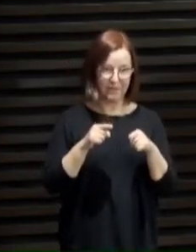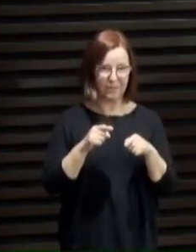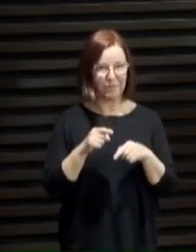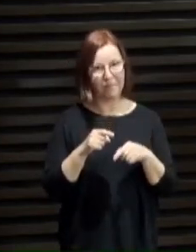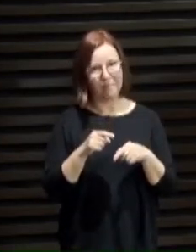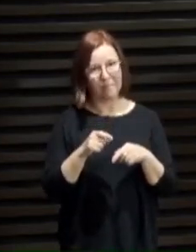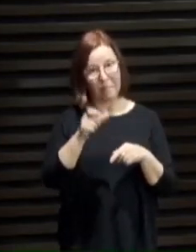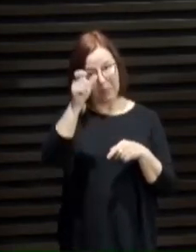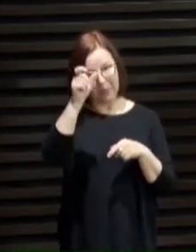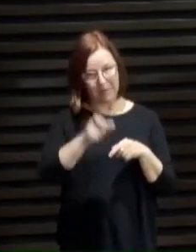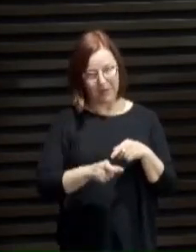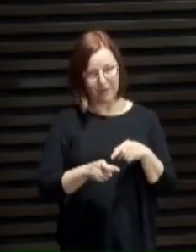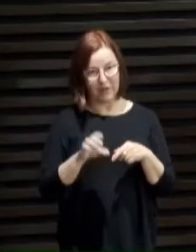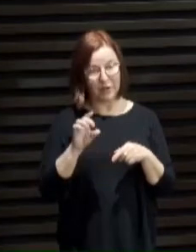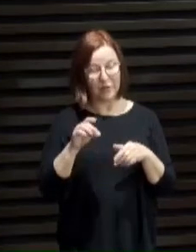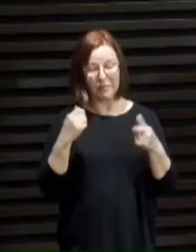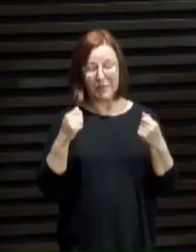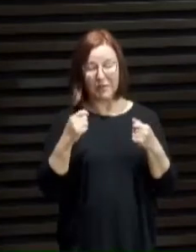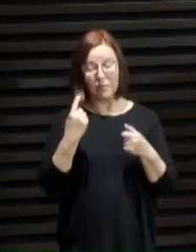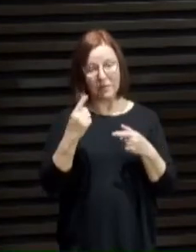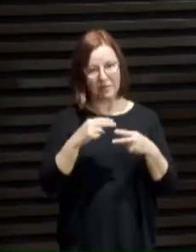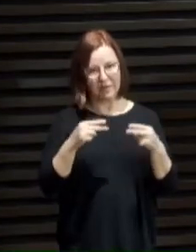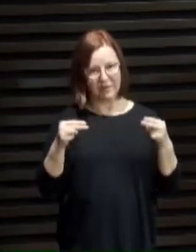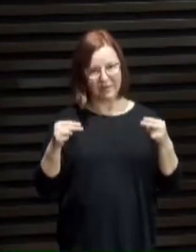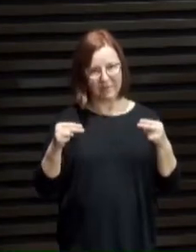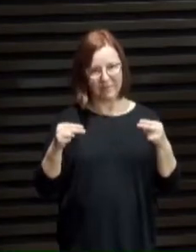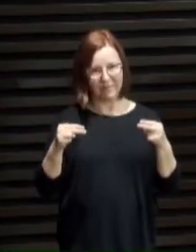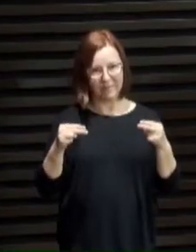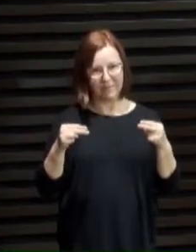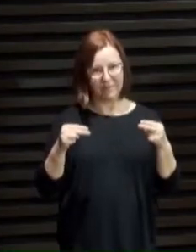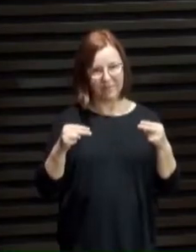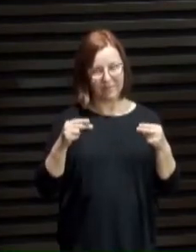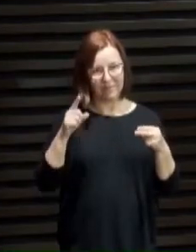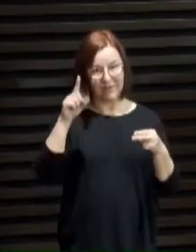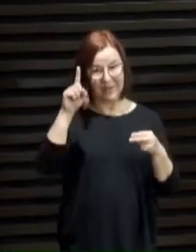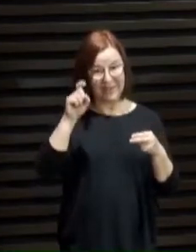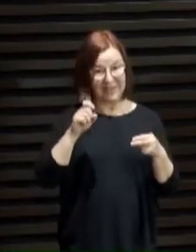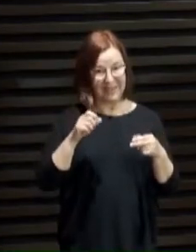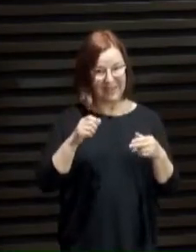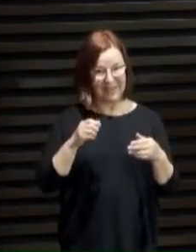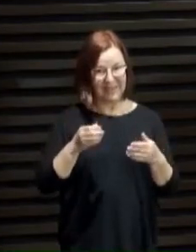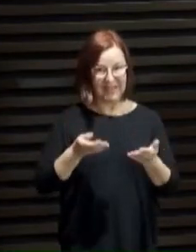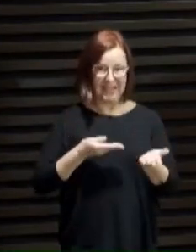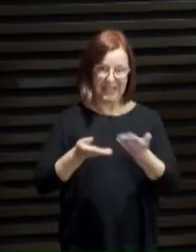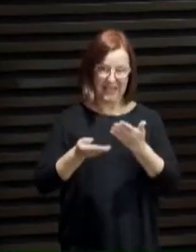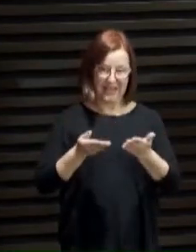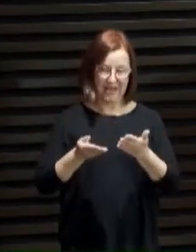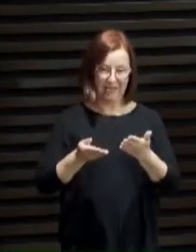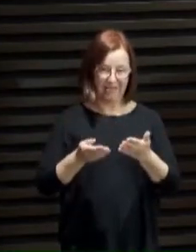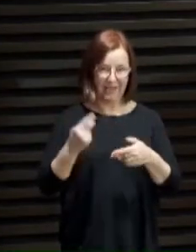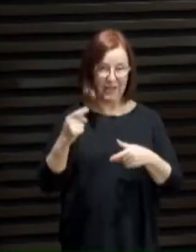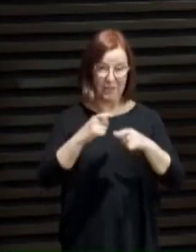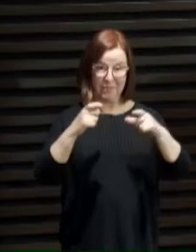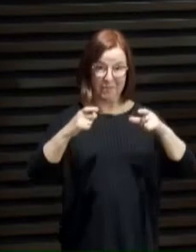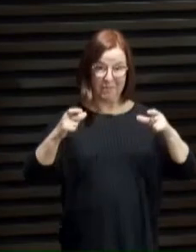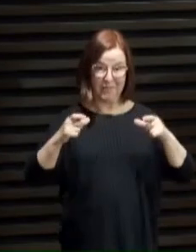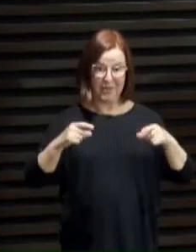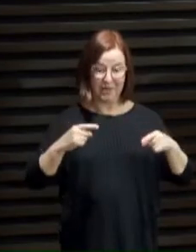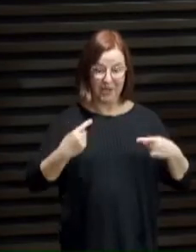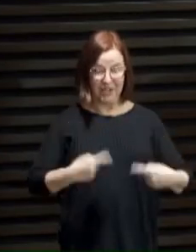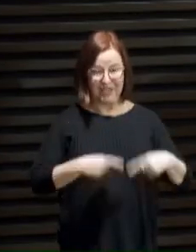Você só precisa fazer uma coisa, ser servo. O seu maior desafio não é ser